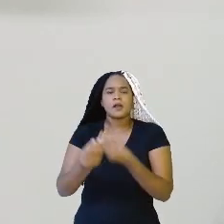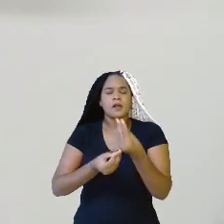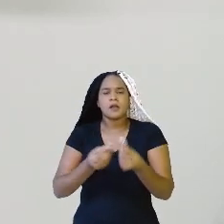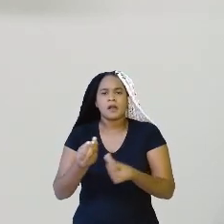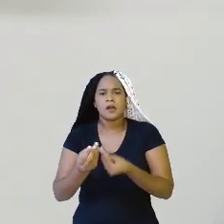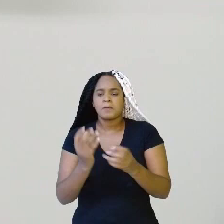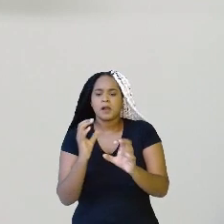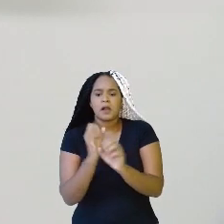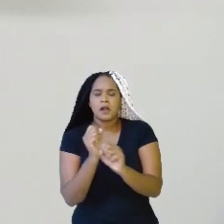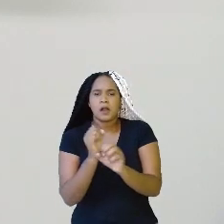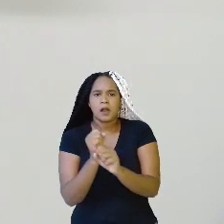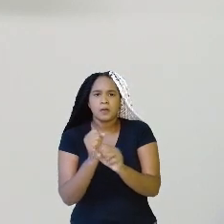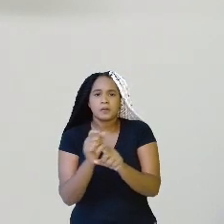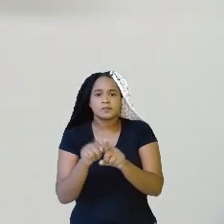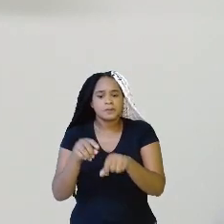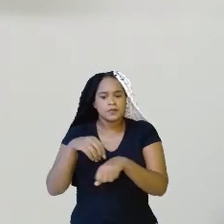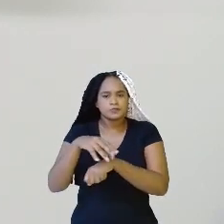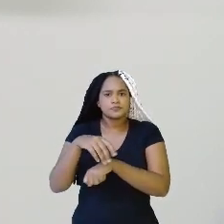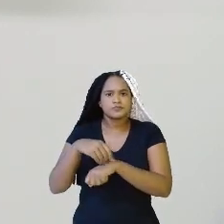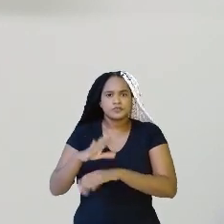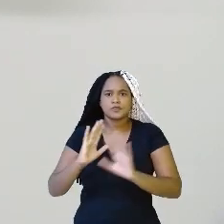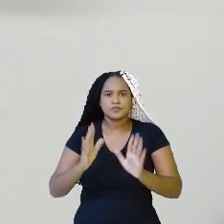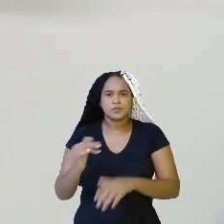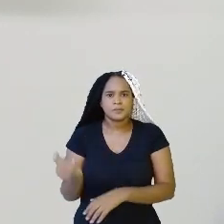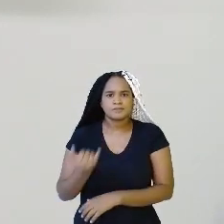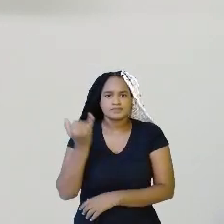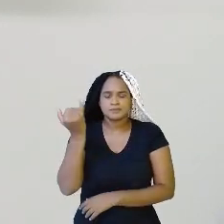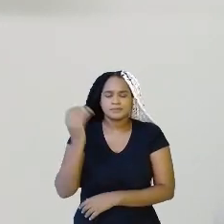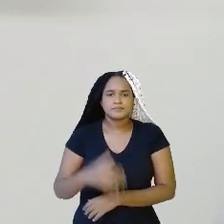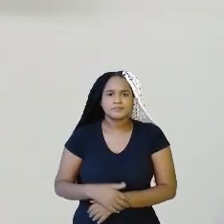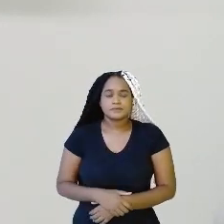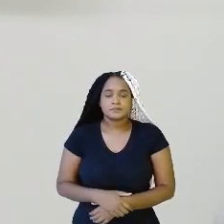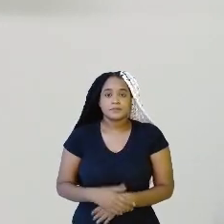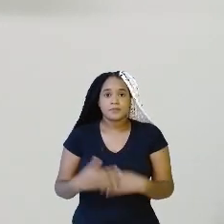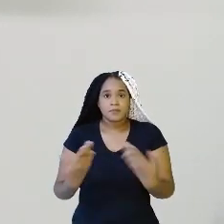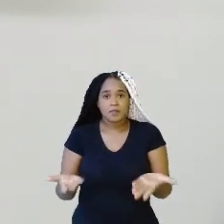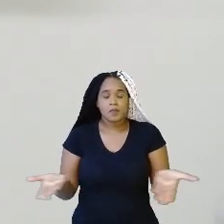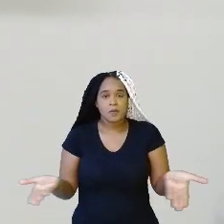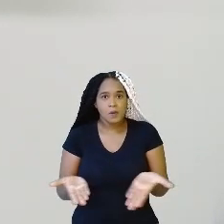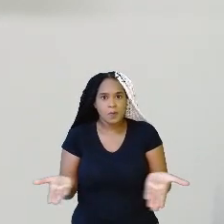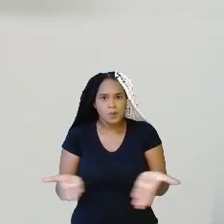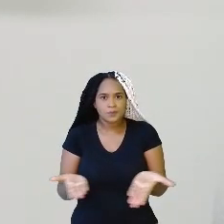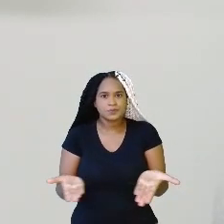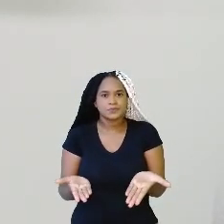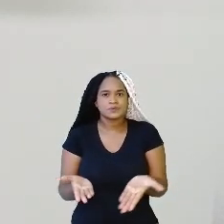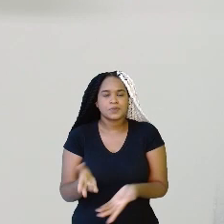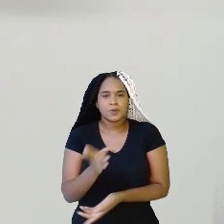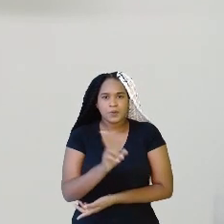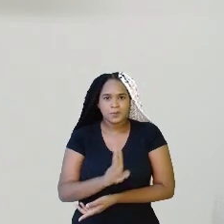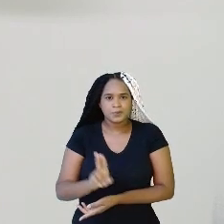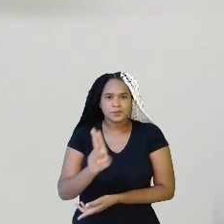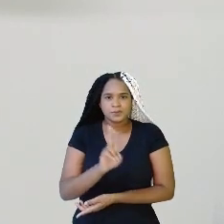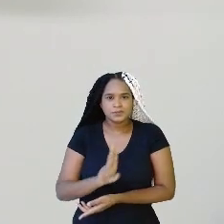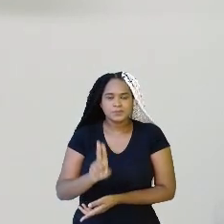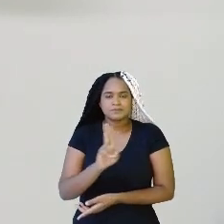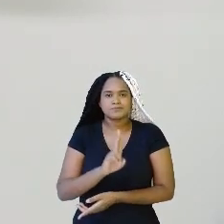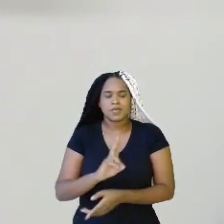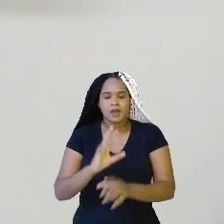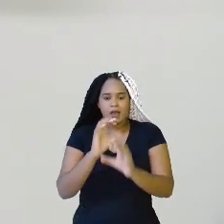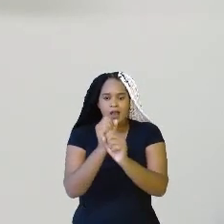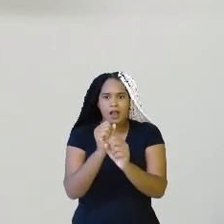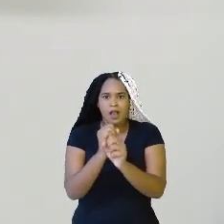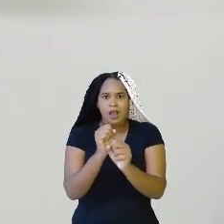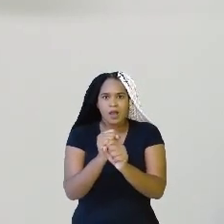para calcular os números. E hoje a gente vai trabalhar diretamente com as operações matemáticas.